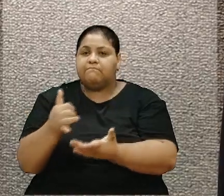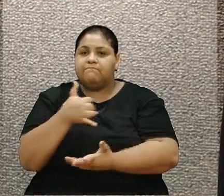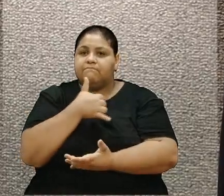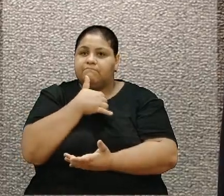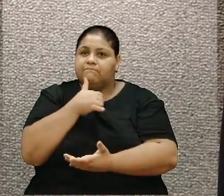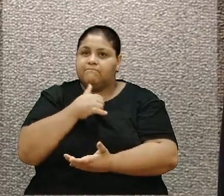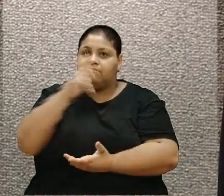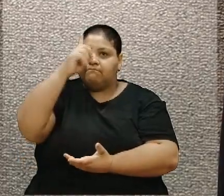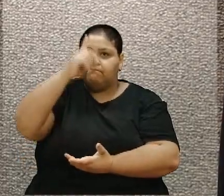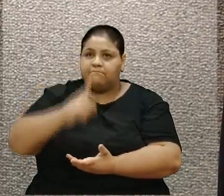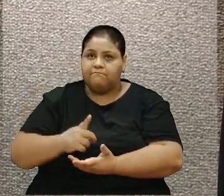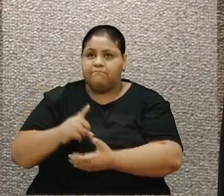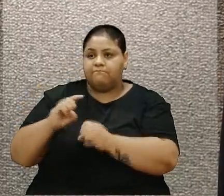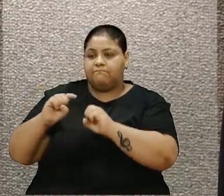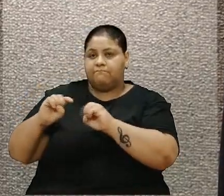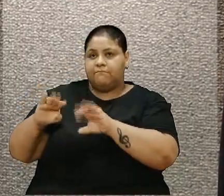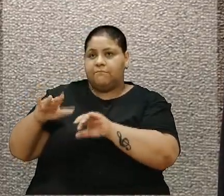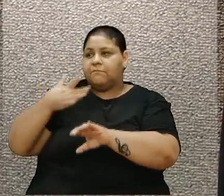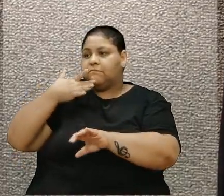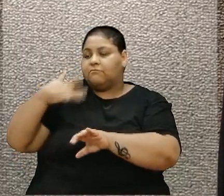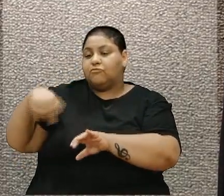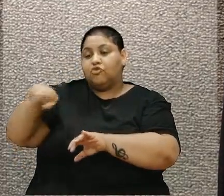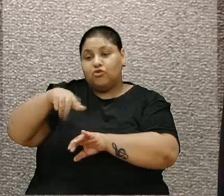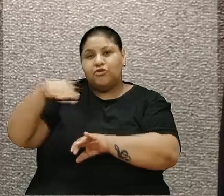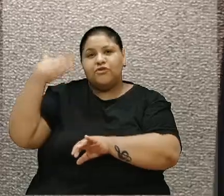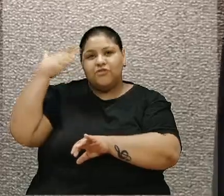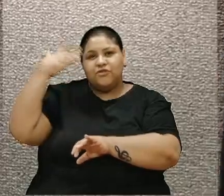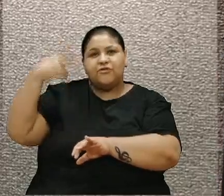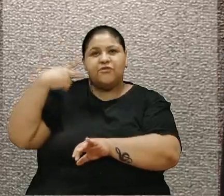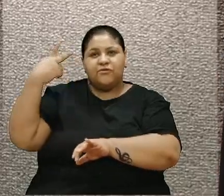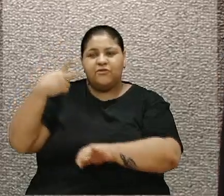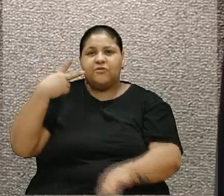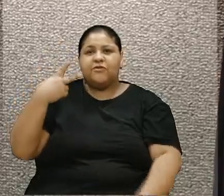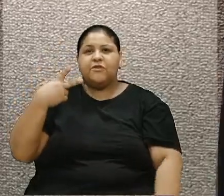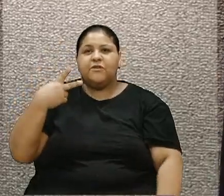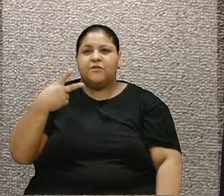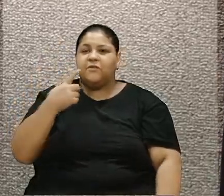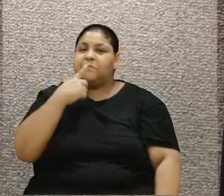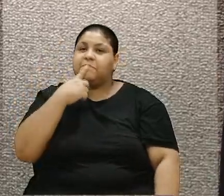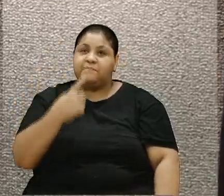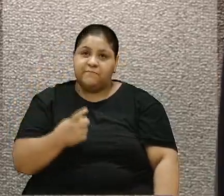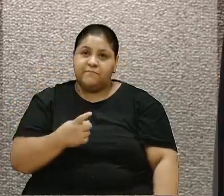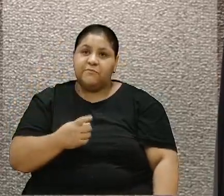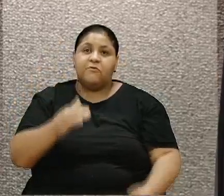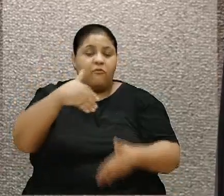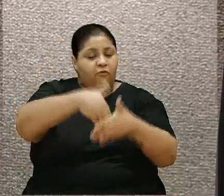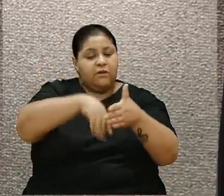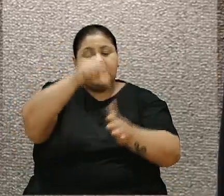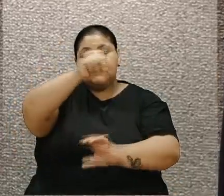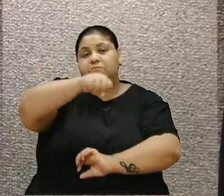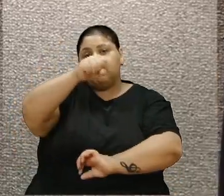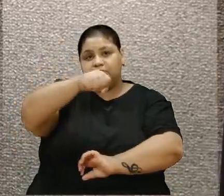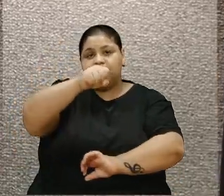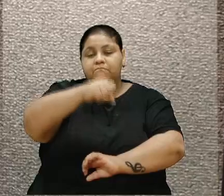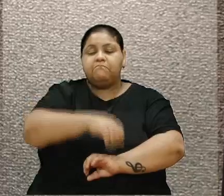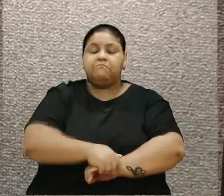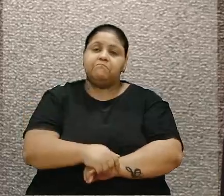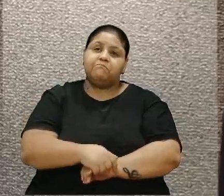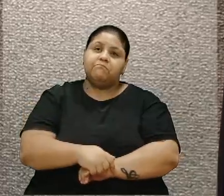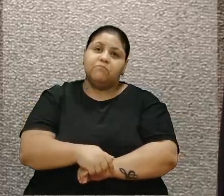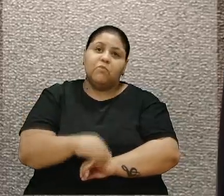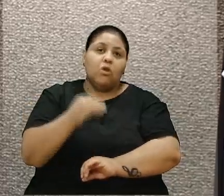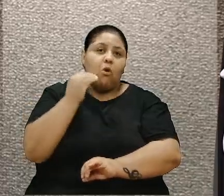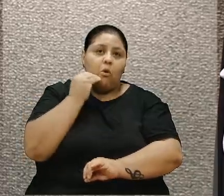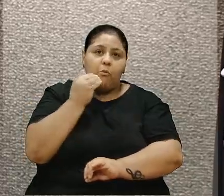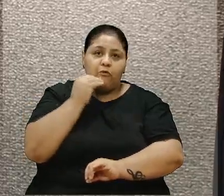um direito de educação infantil para todos. Todos nós sabemos disso, a vereadora Rosa, inclusive esse pedido aqui, vereadora Rosa, vou votar favorável. Óbvio